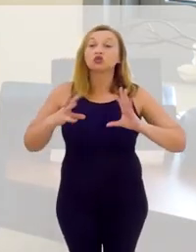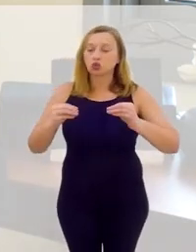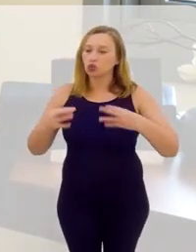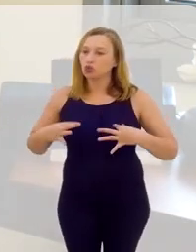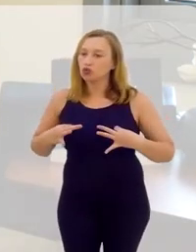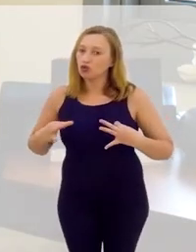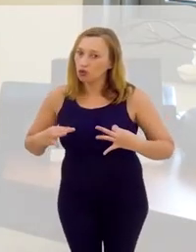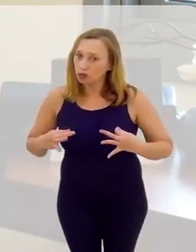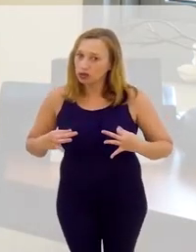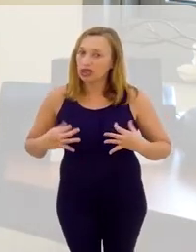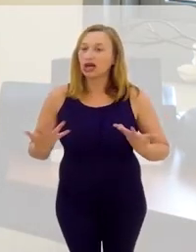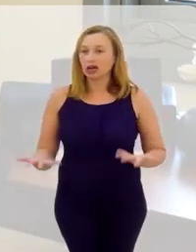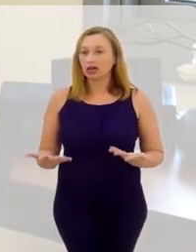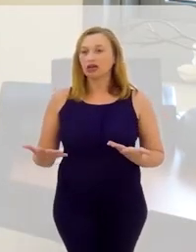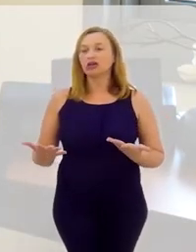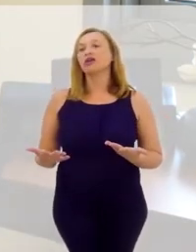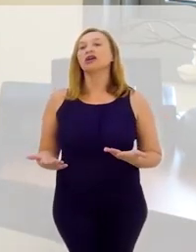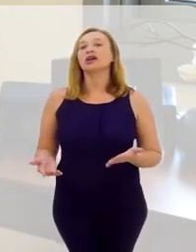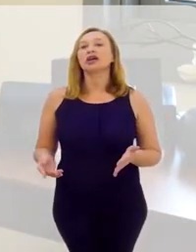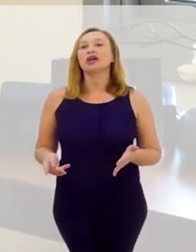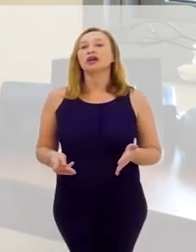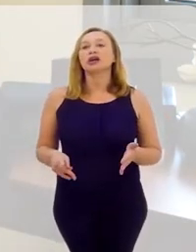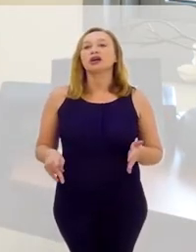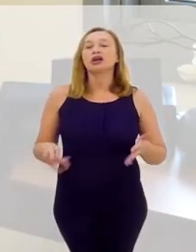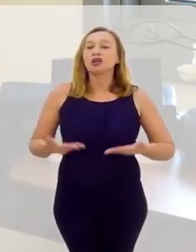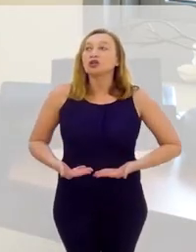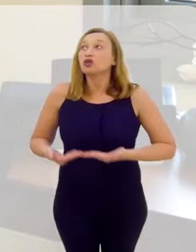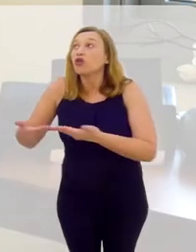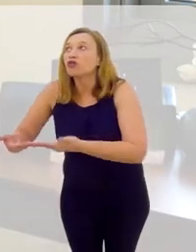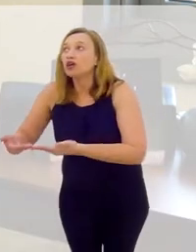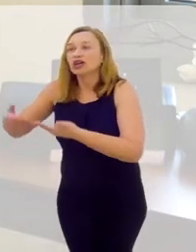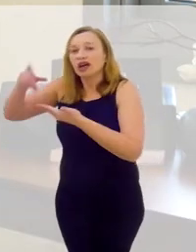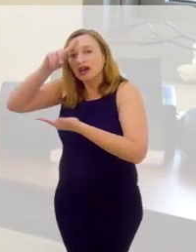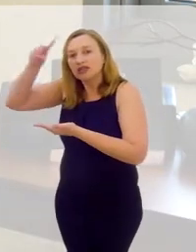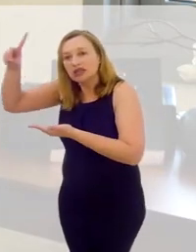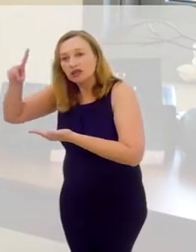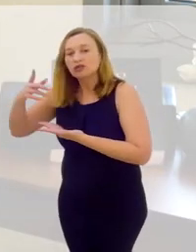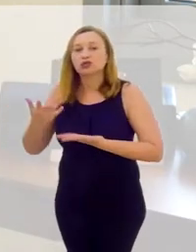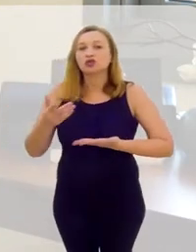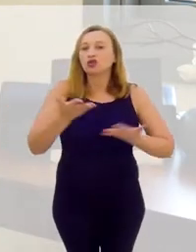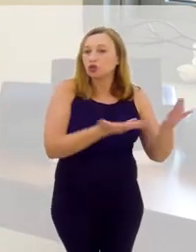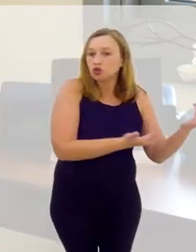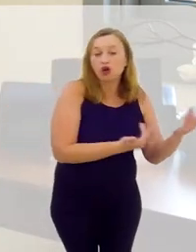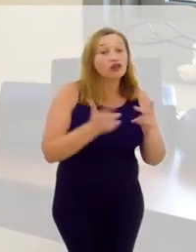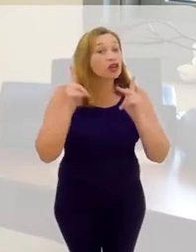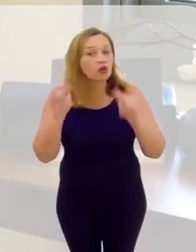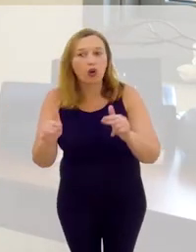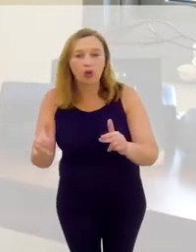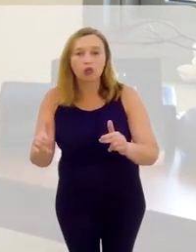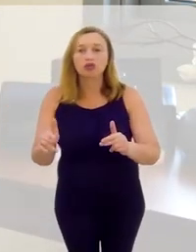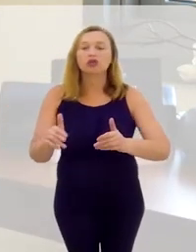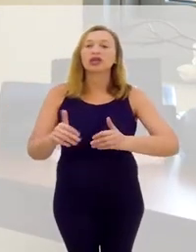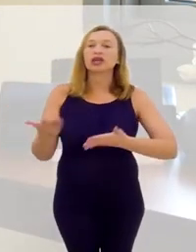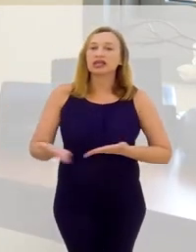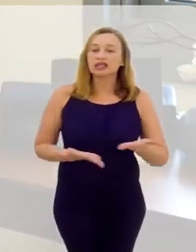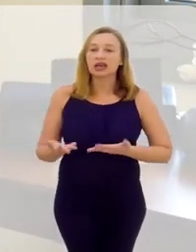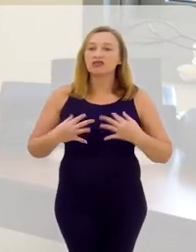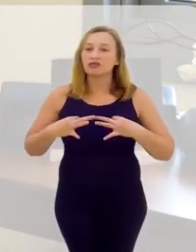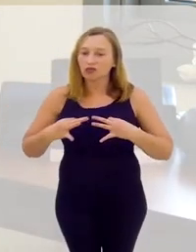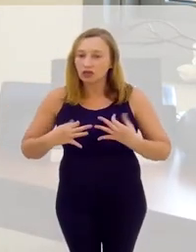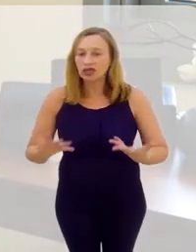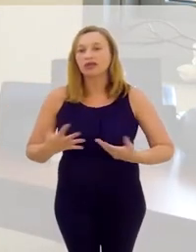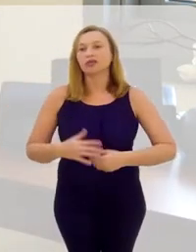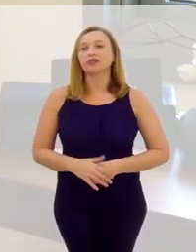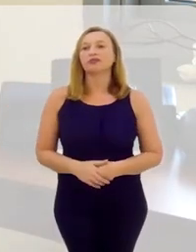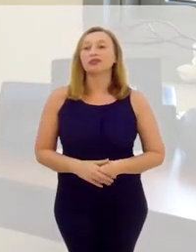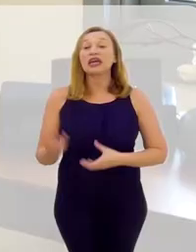também. Tudo é voluntário, tudo é feito como parte da nossa oferta ao Senhor. E os jovens, a mesma coisa, eles